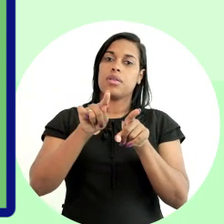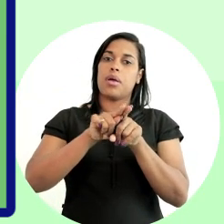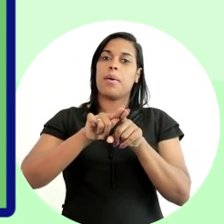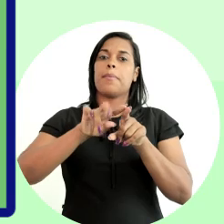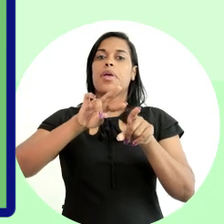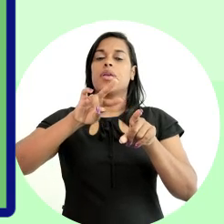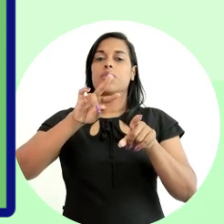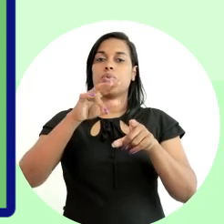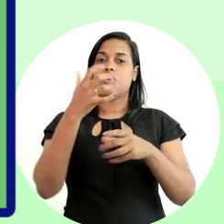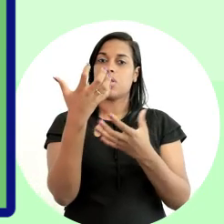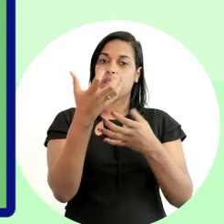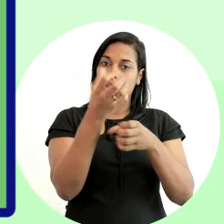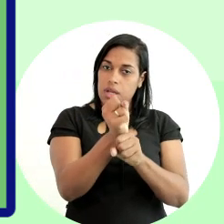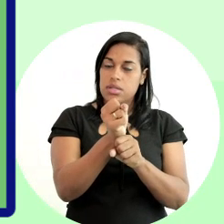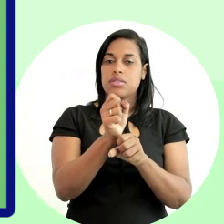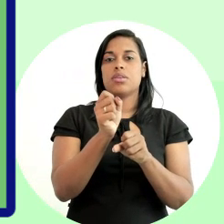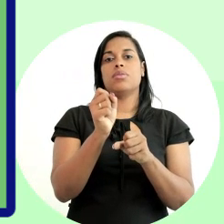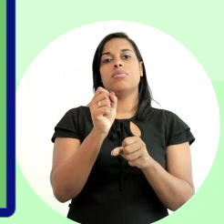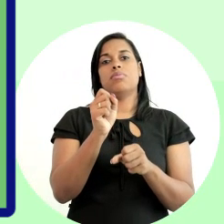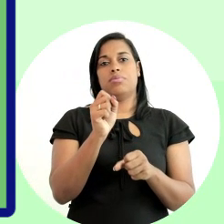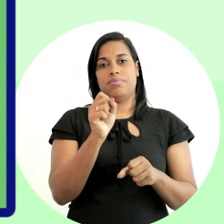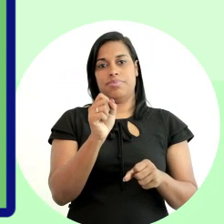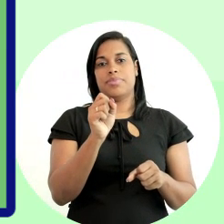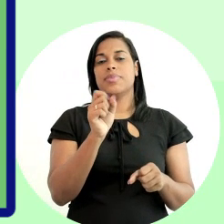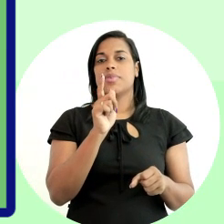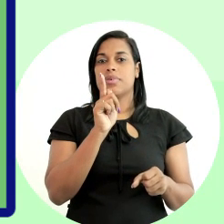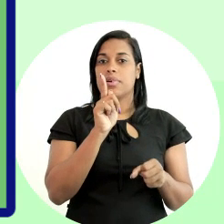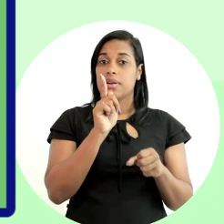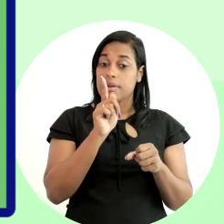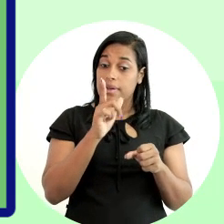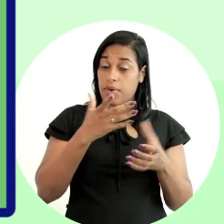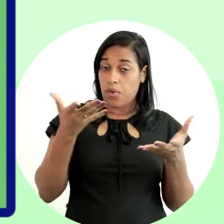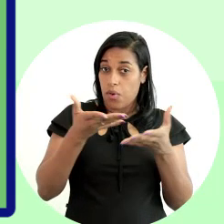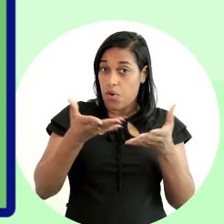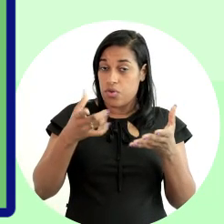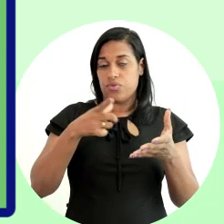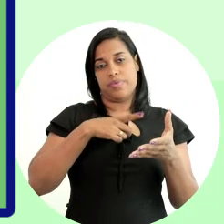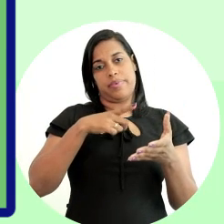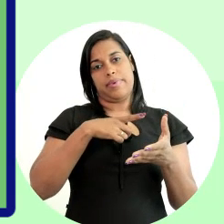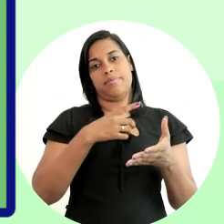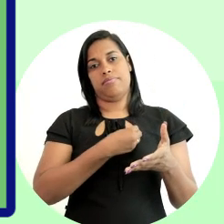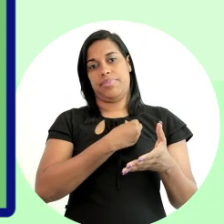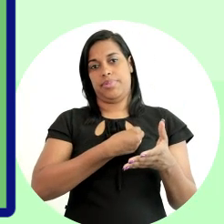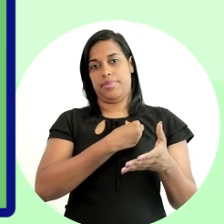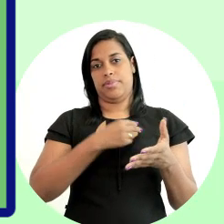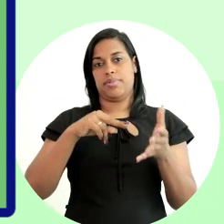Francisco, que são instituições que estão presentes na nossa rede de